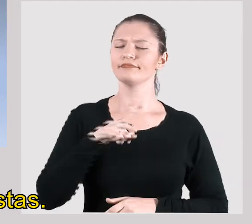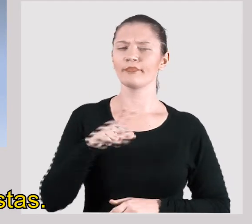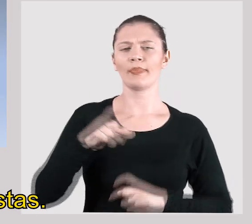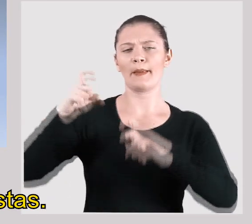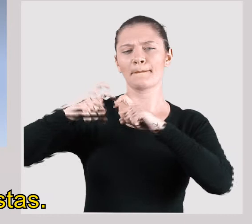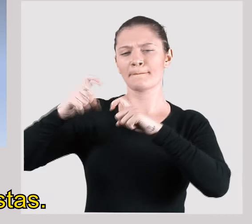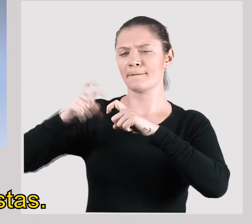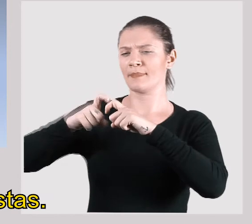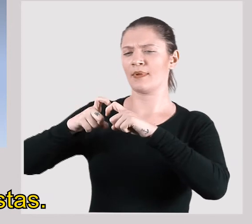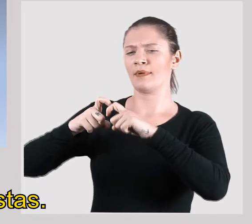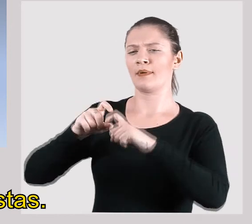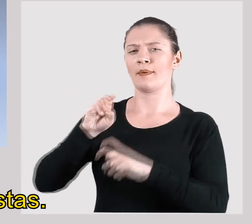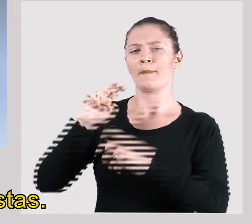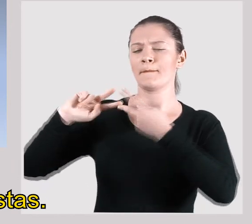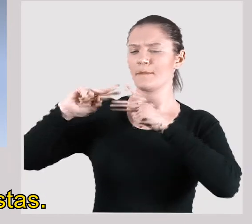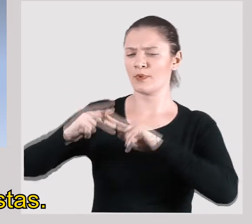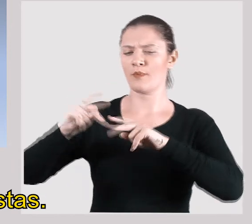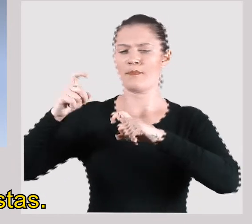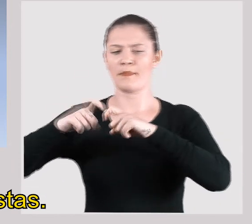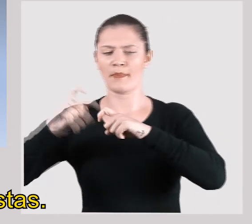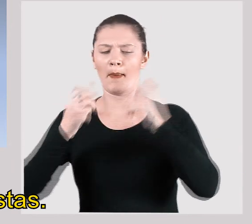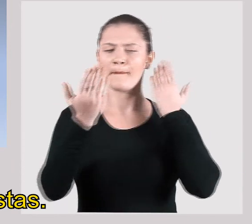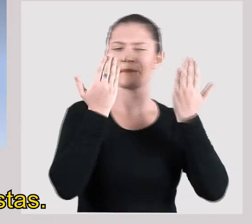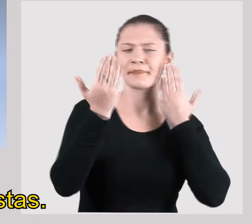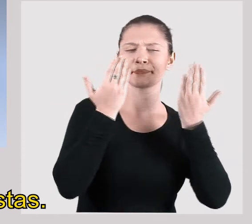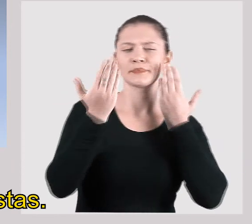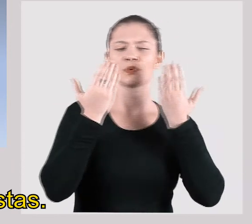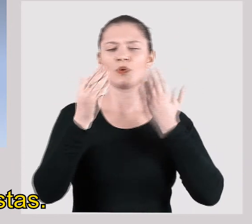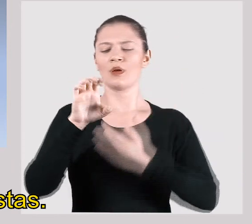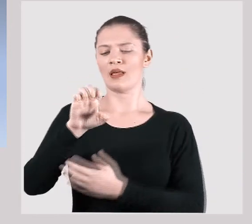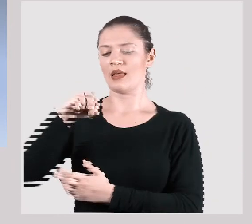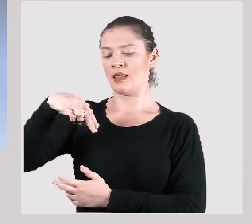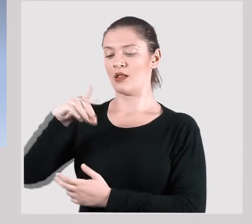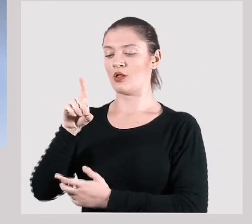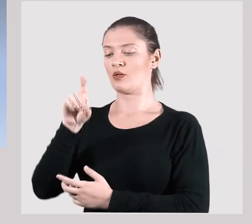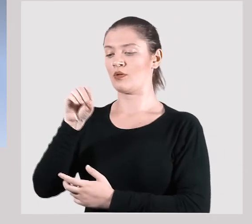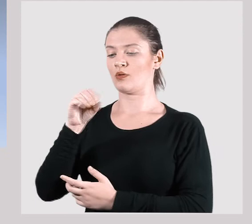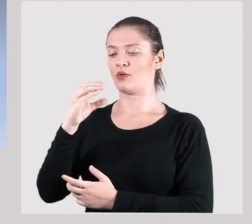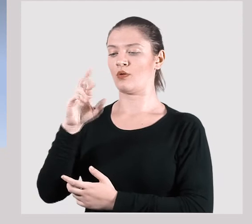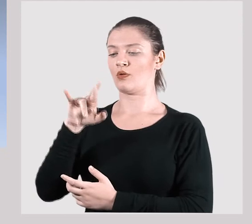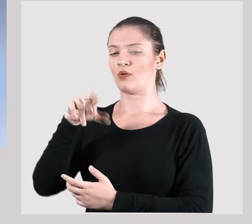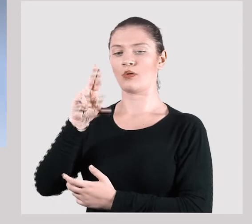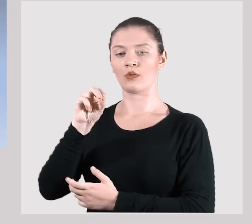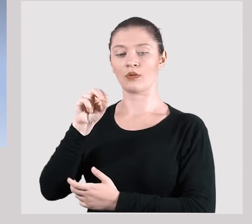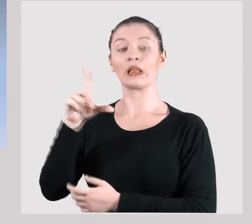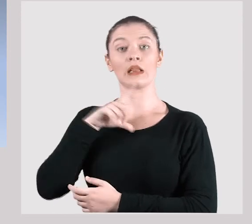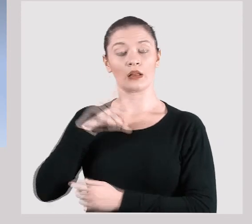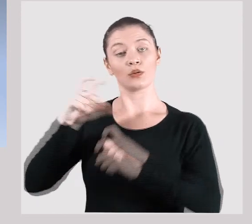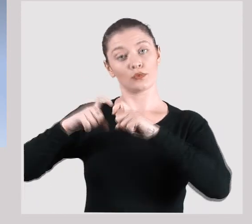endocrinologistas, bioeticistas, psicólogos, psicanalistas, endocrinologistas, Aqui o Dr. Marco Ivens é